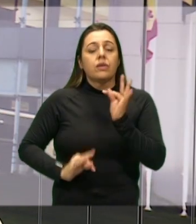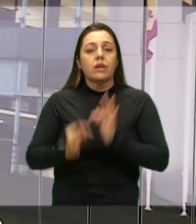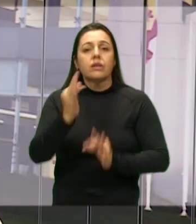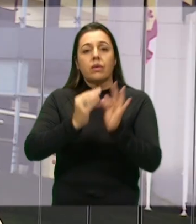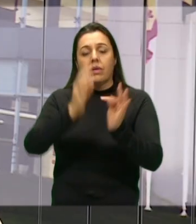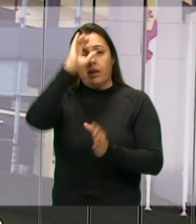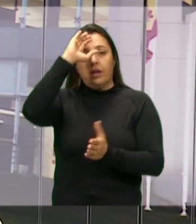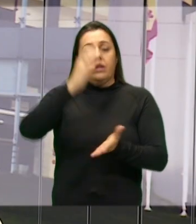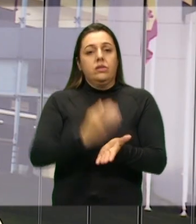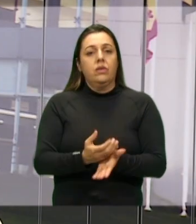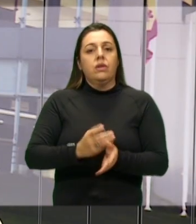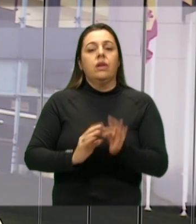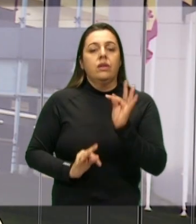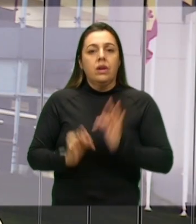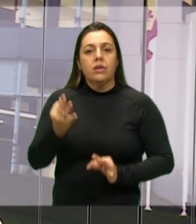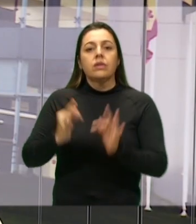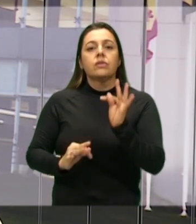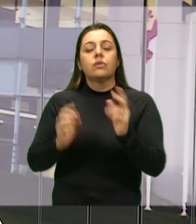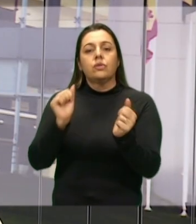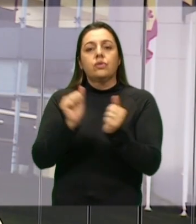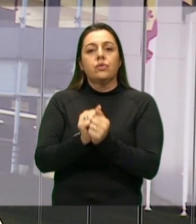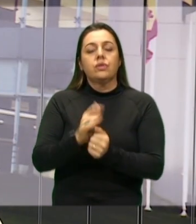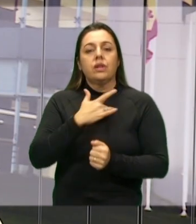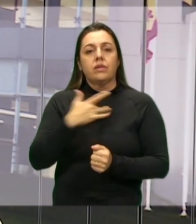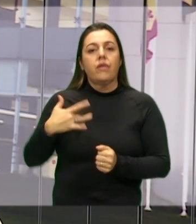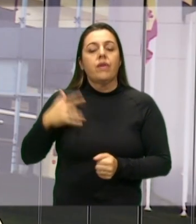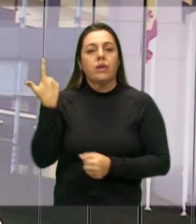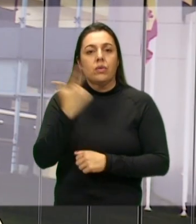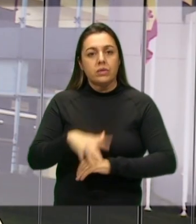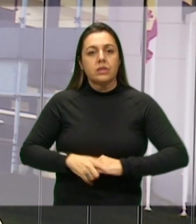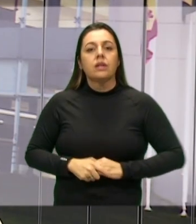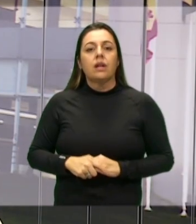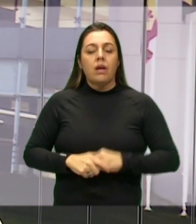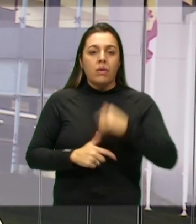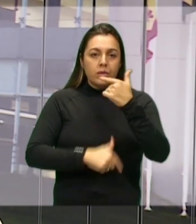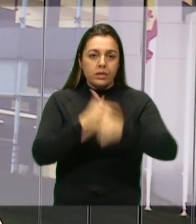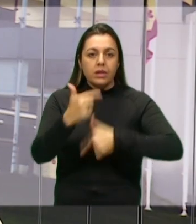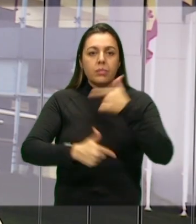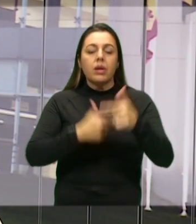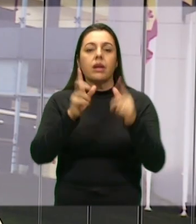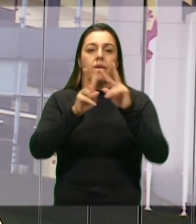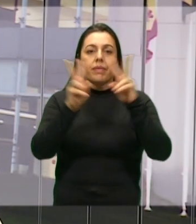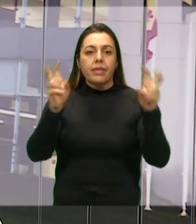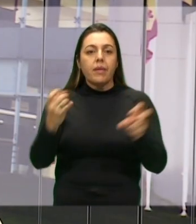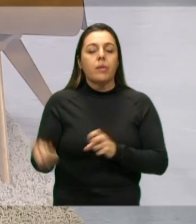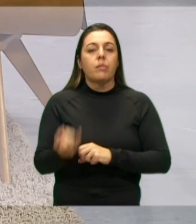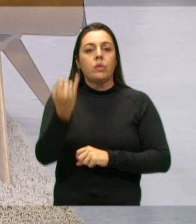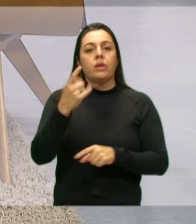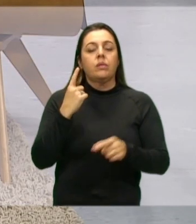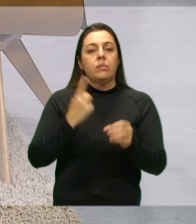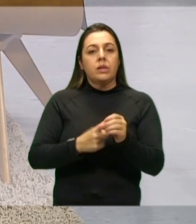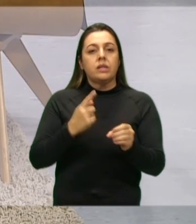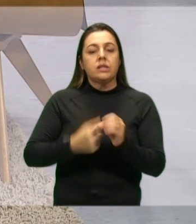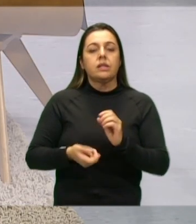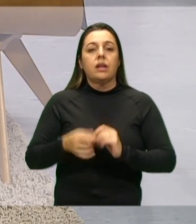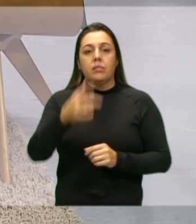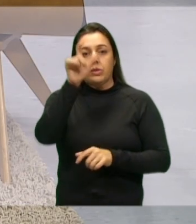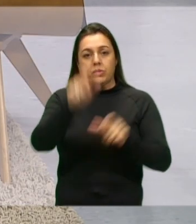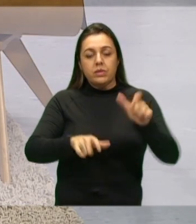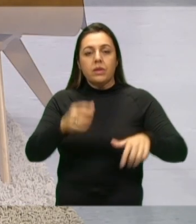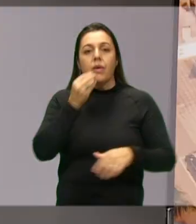eu acredito que a tecnologia junto da saúde vai conseguir trabalhar esse assunto de importância para a cidade e para as pessoas, é